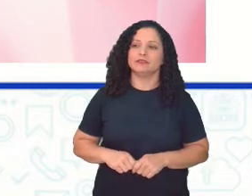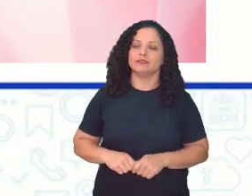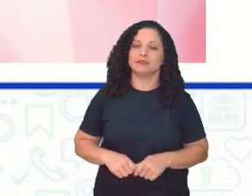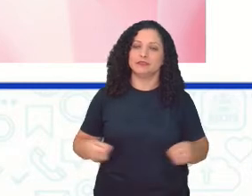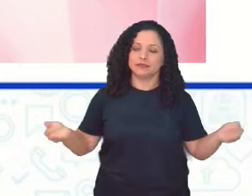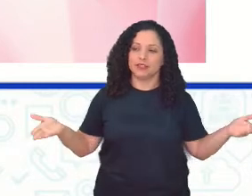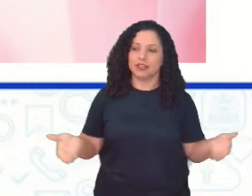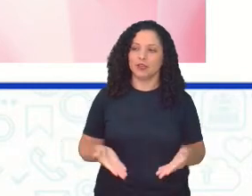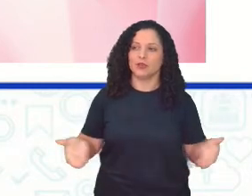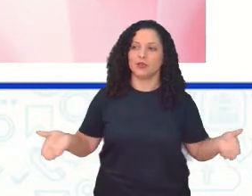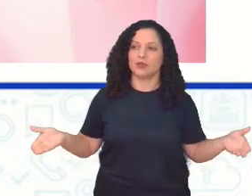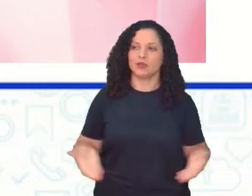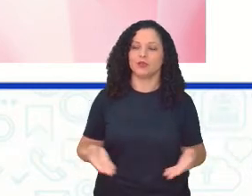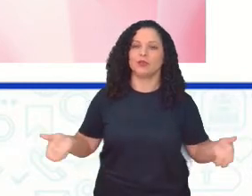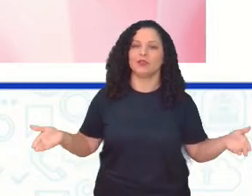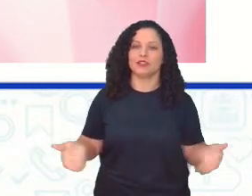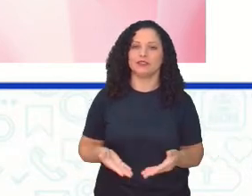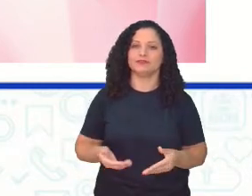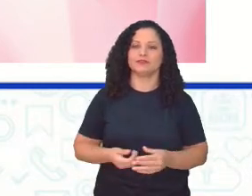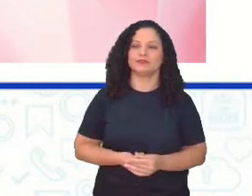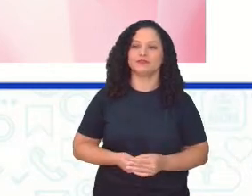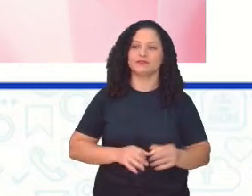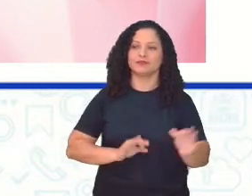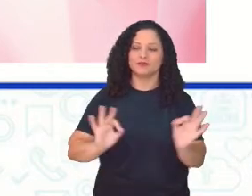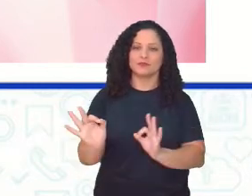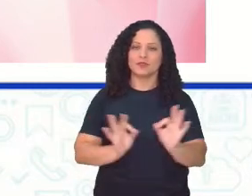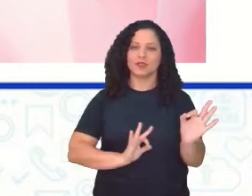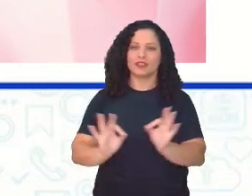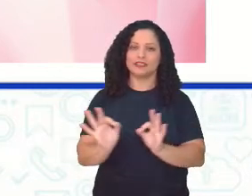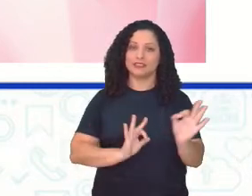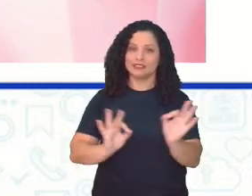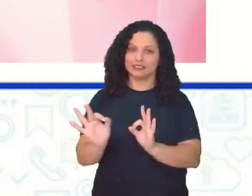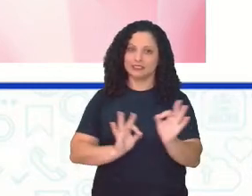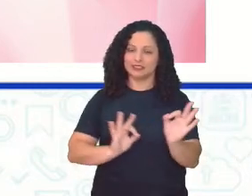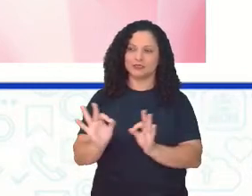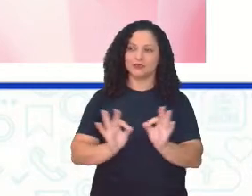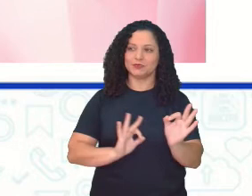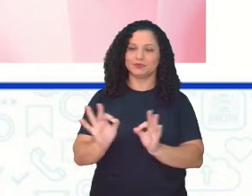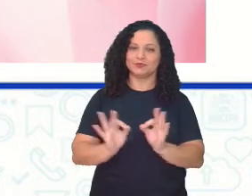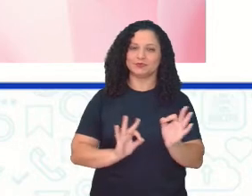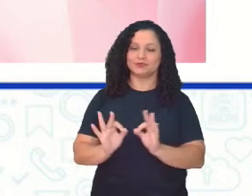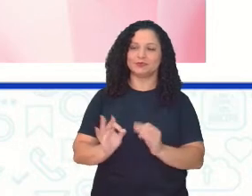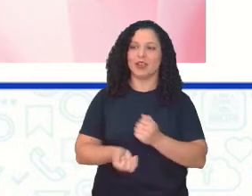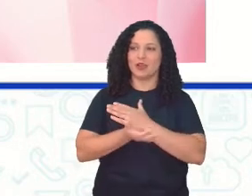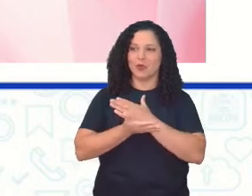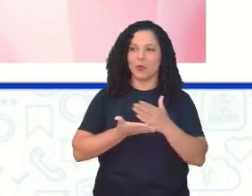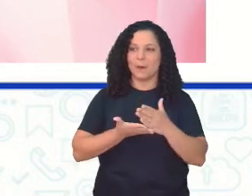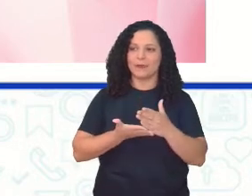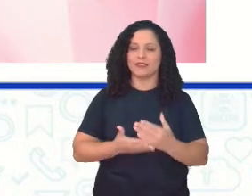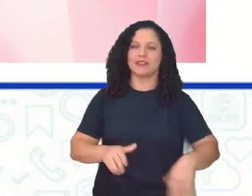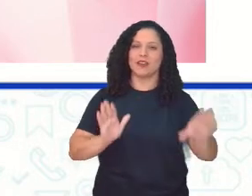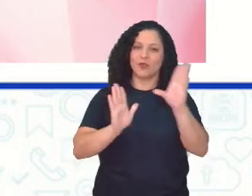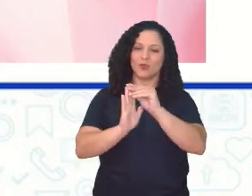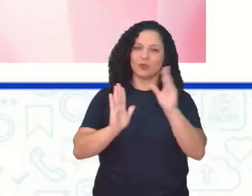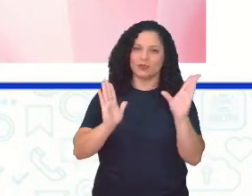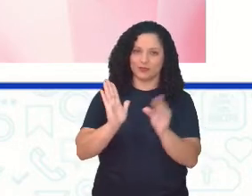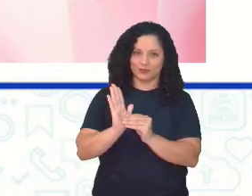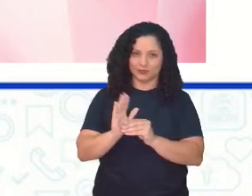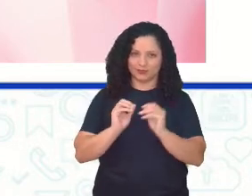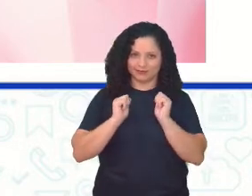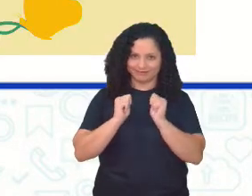nesse momento se organizando, não é aí, para a gente começar o nosso conteúdo,